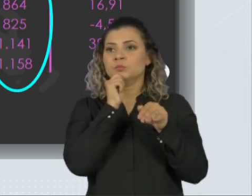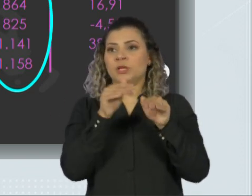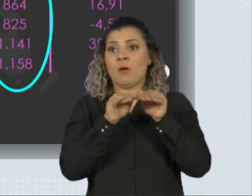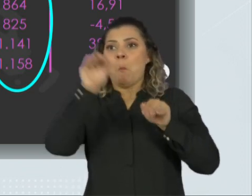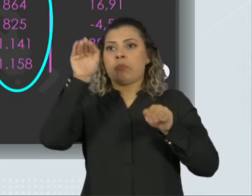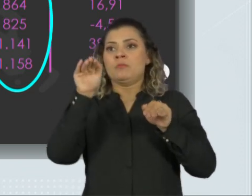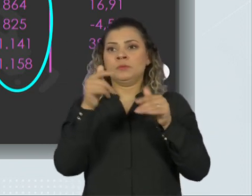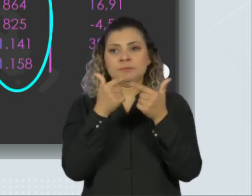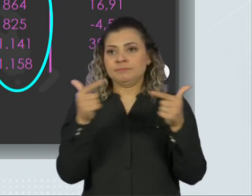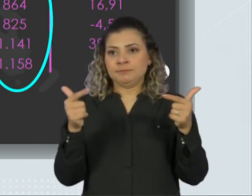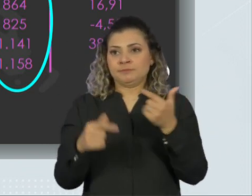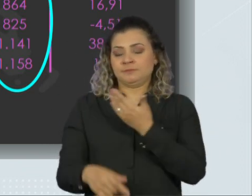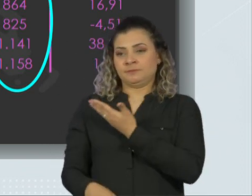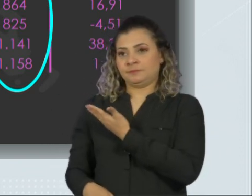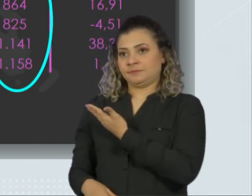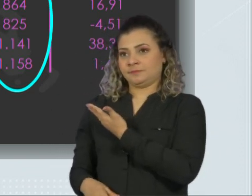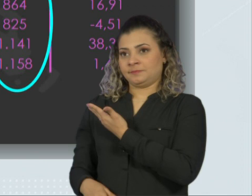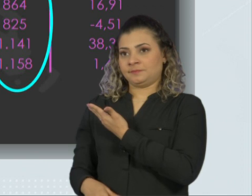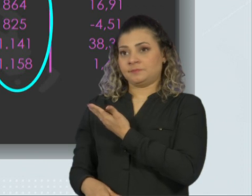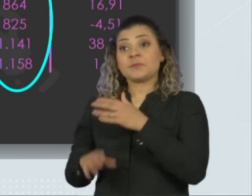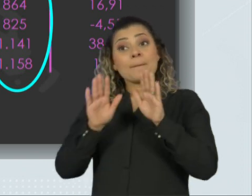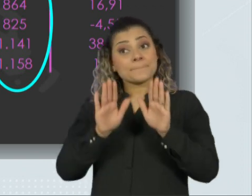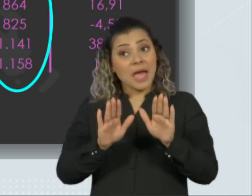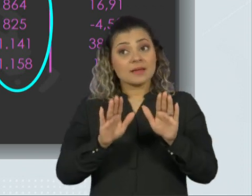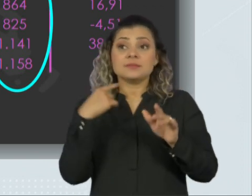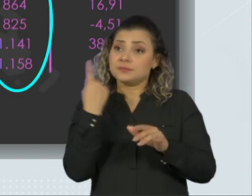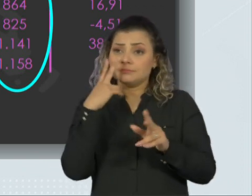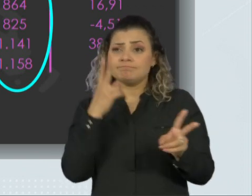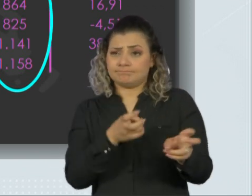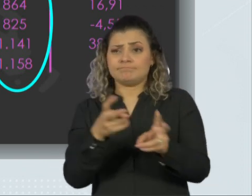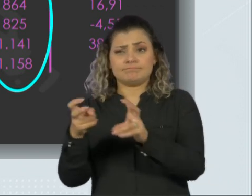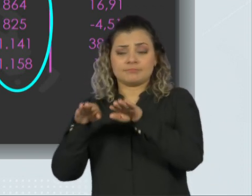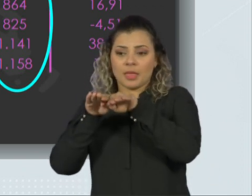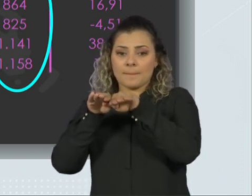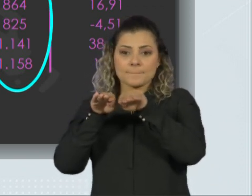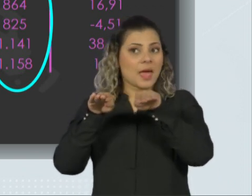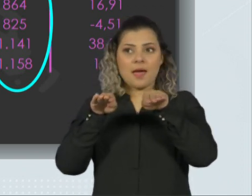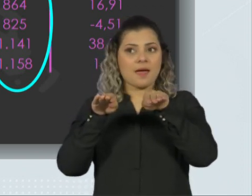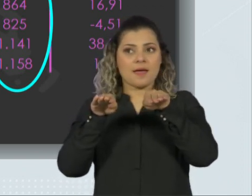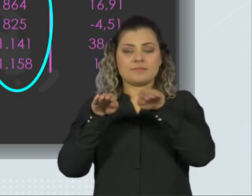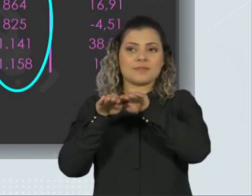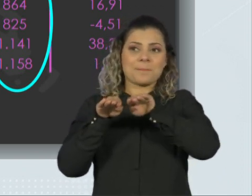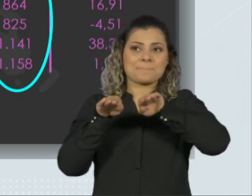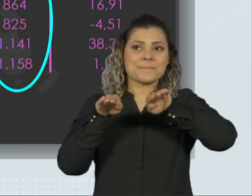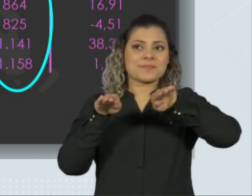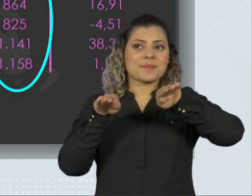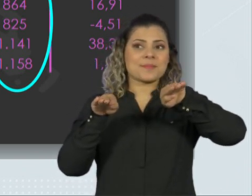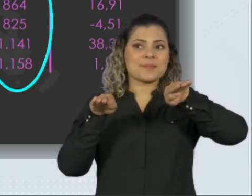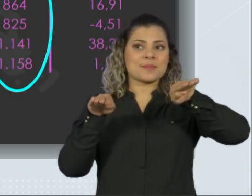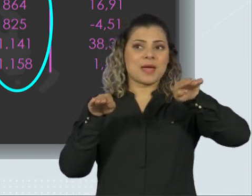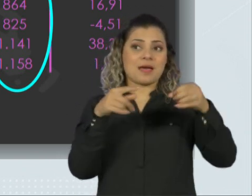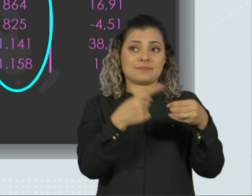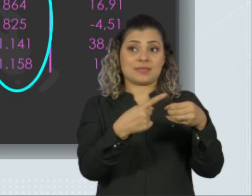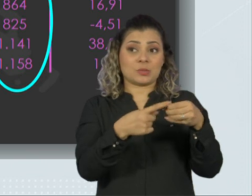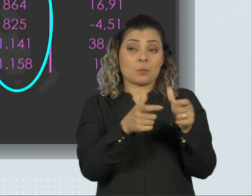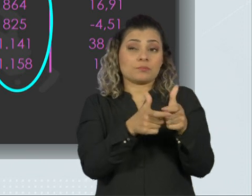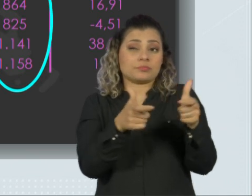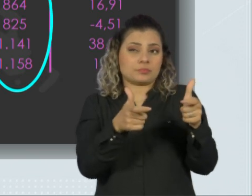demonstração de crescimento. Então, acho que com isso a gente consegue mostrar muito claramente